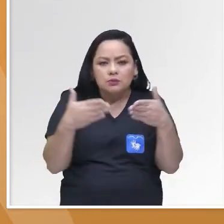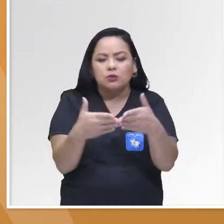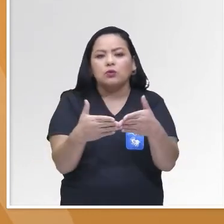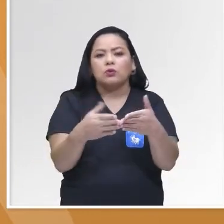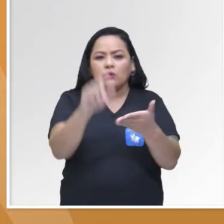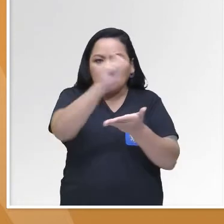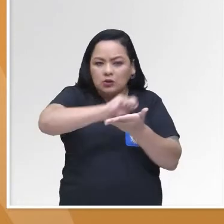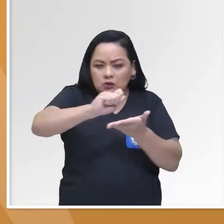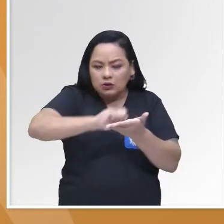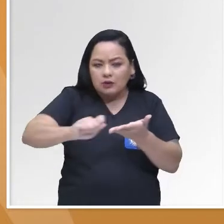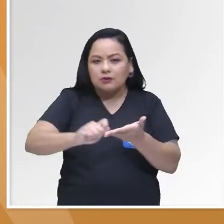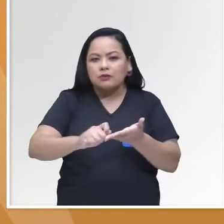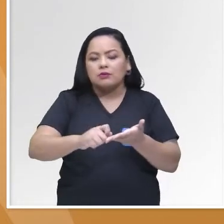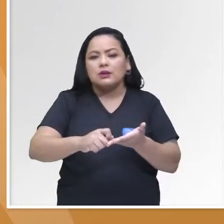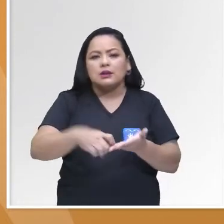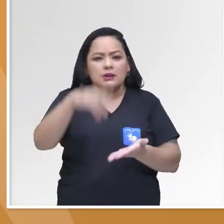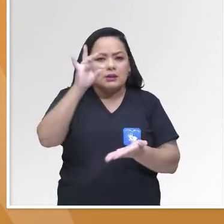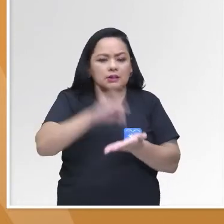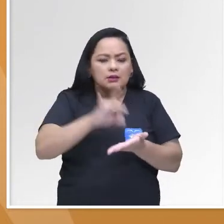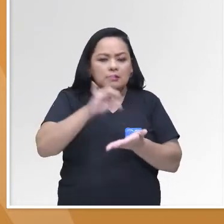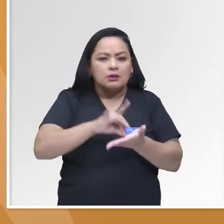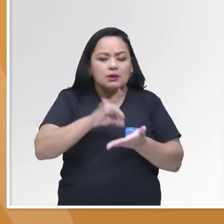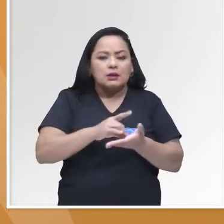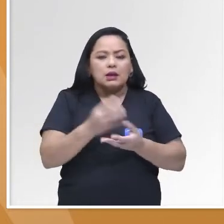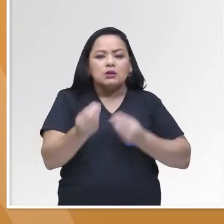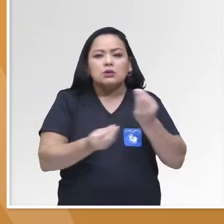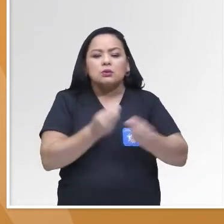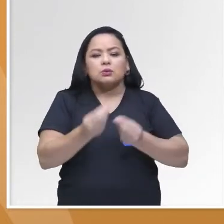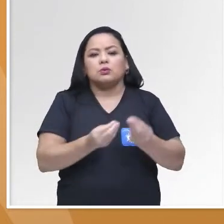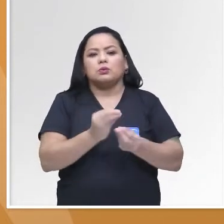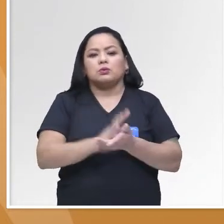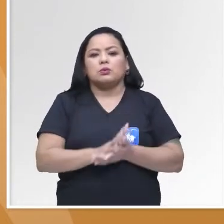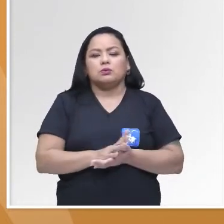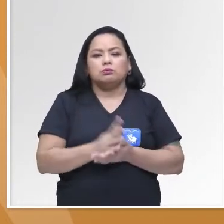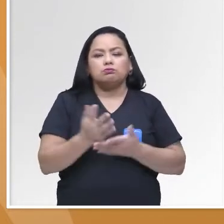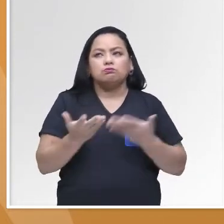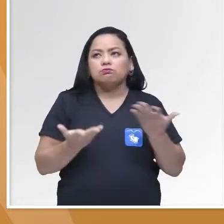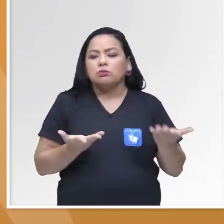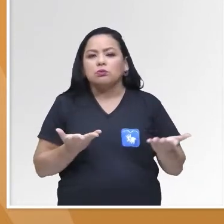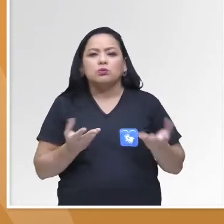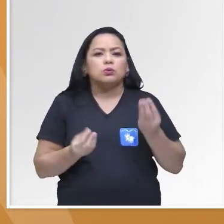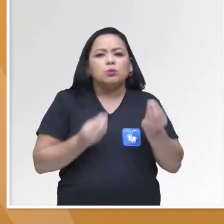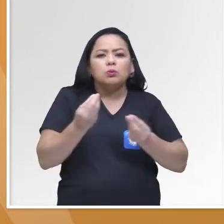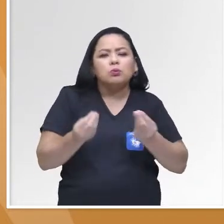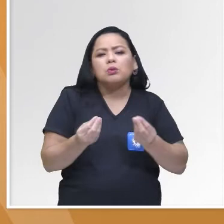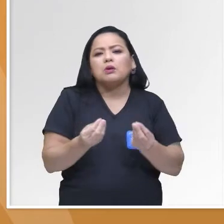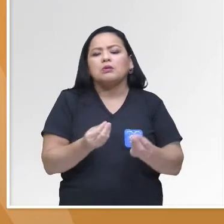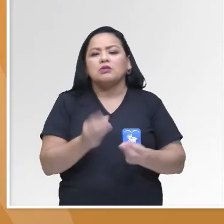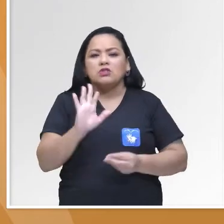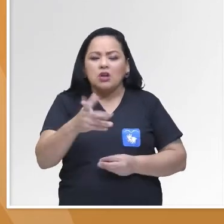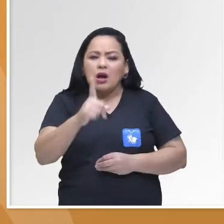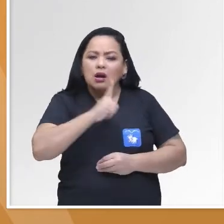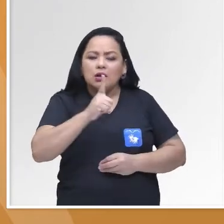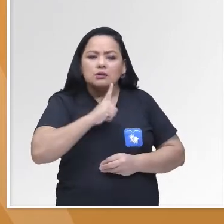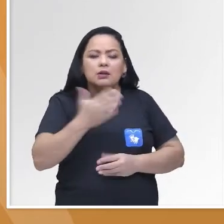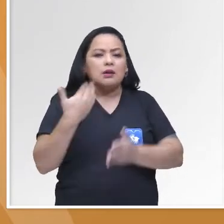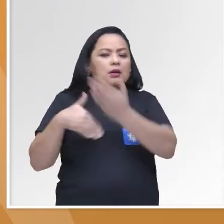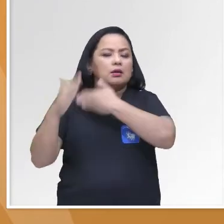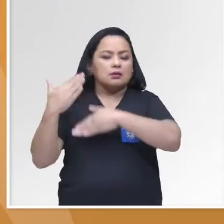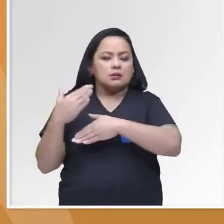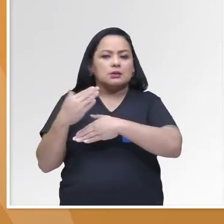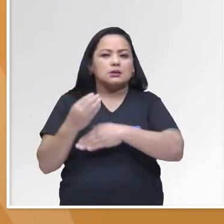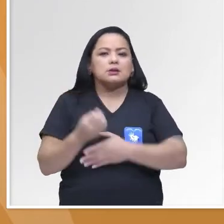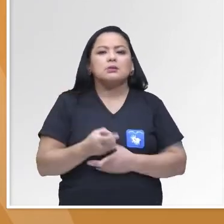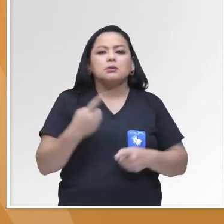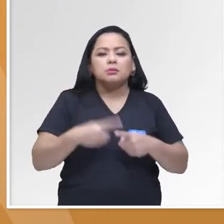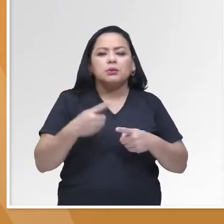escrever oficialmente aquilo que, de algum modo, já existia anteriormente à